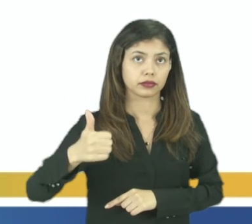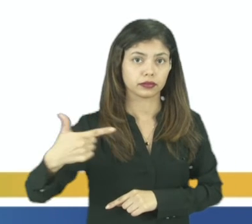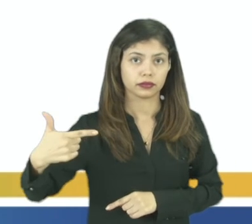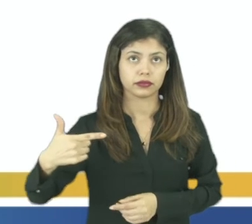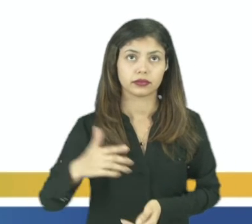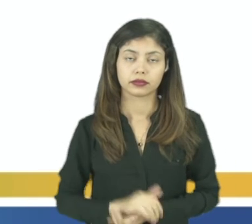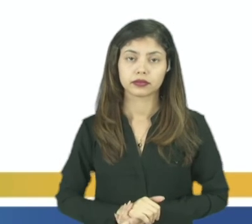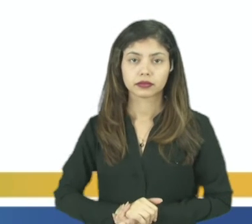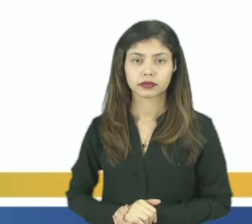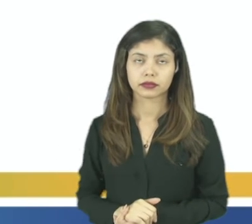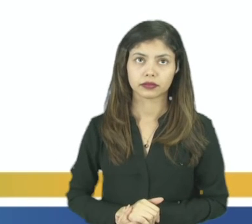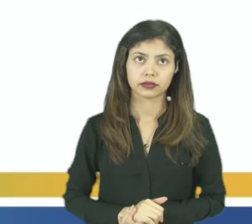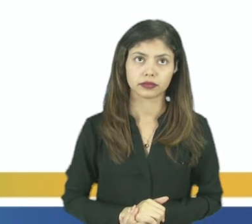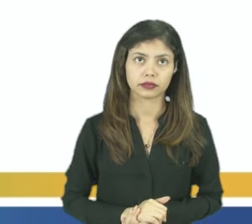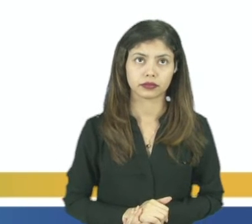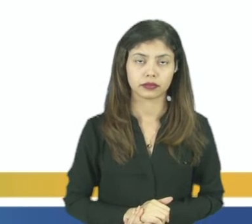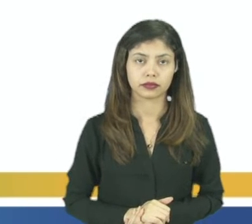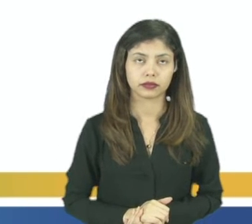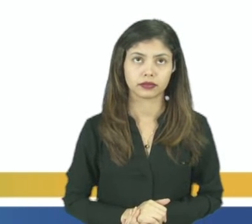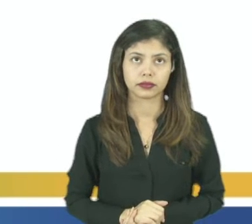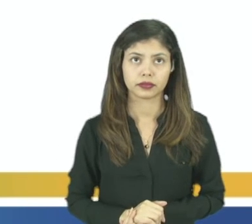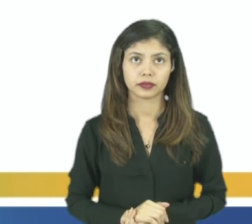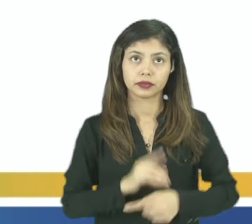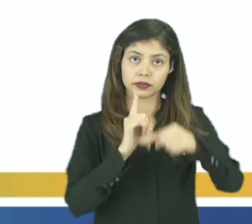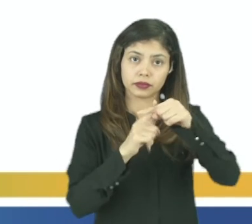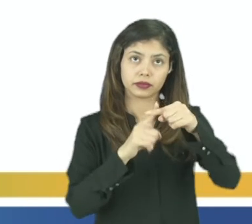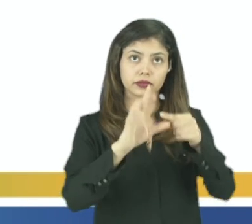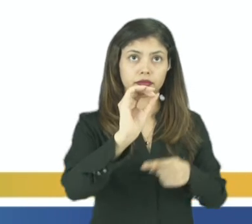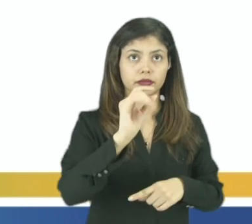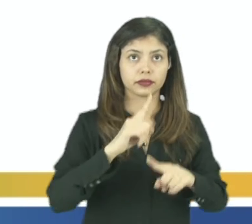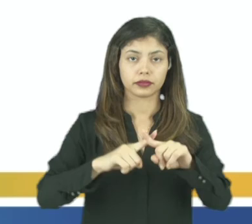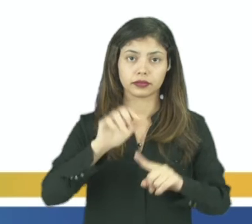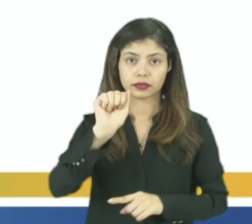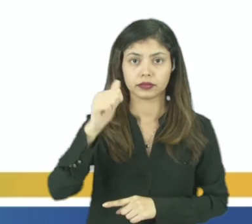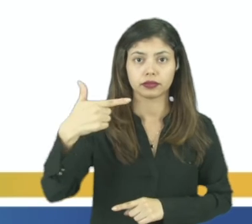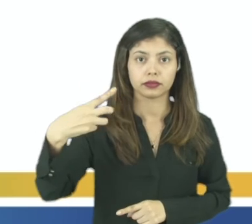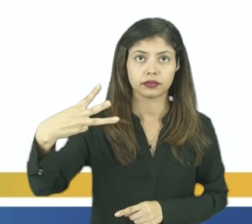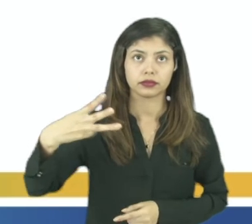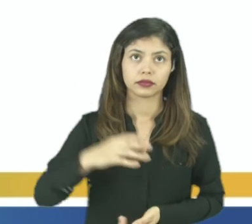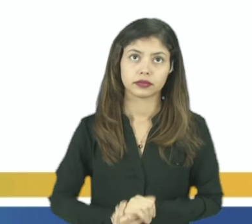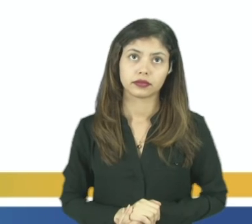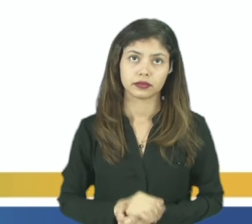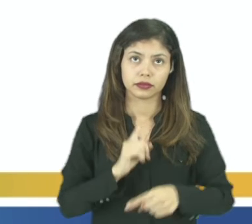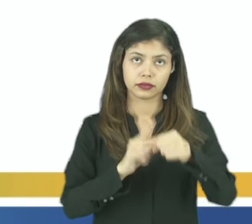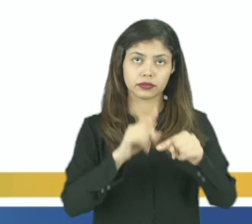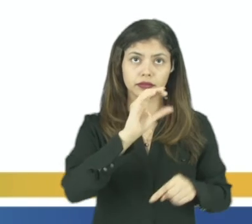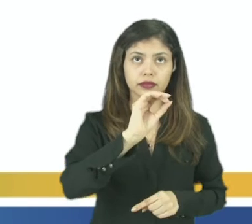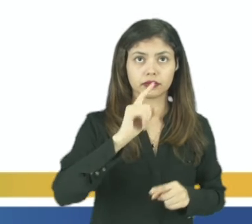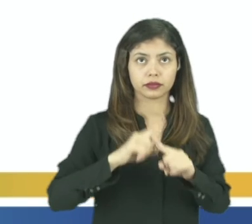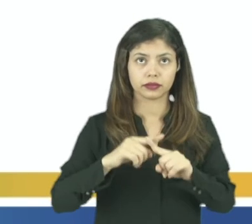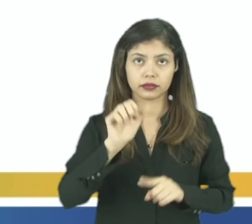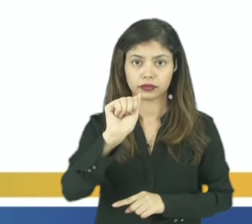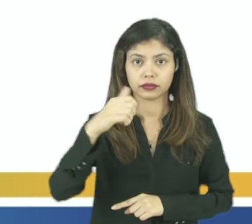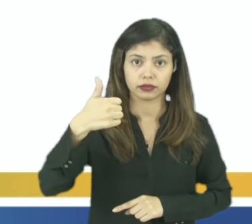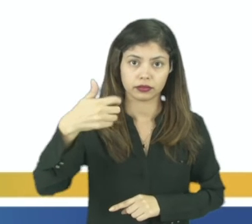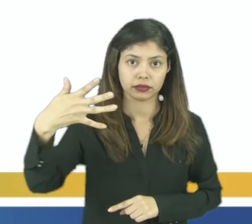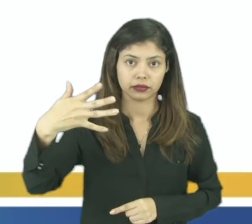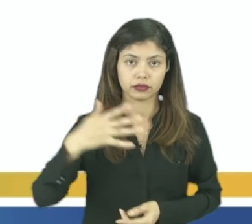tudo da primeira linha. 0 vezes A12 mais 0 vezes A3 mais 0